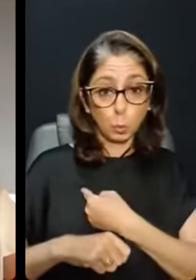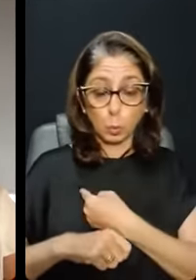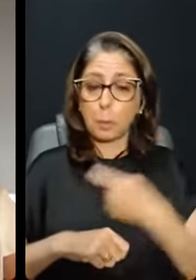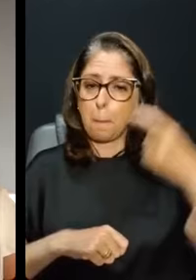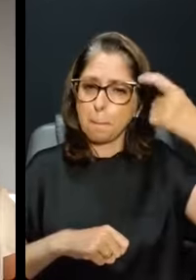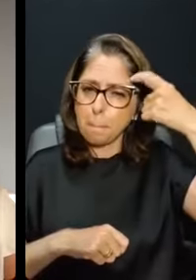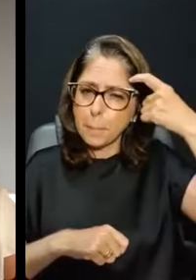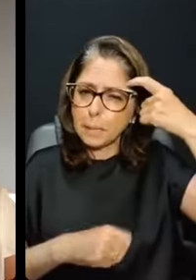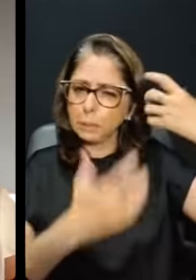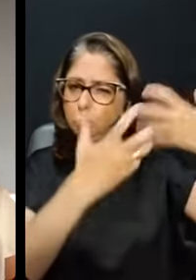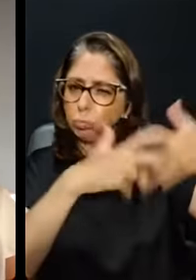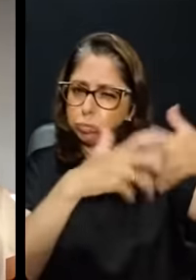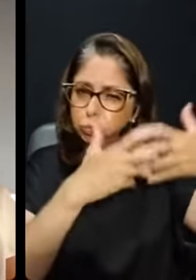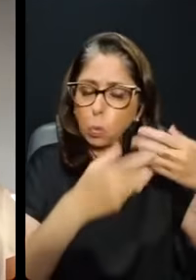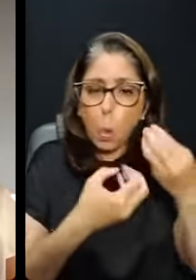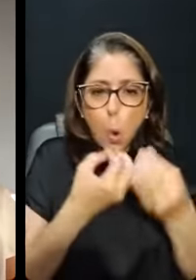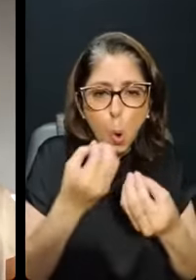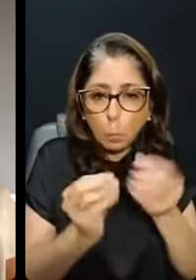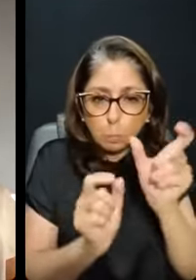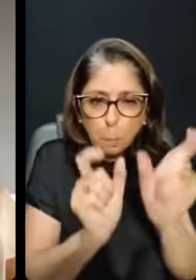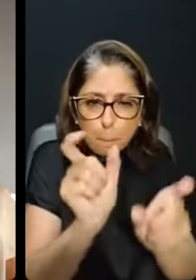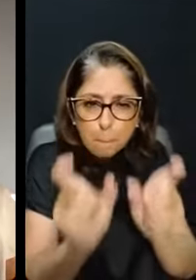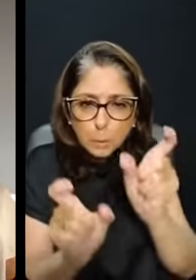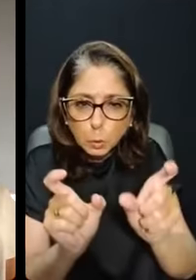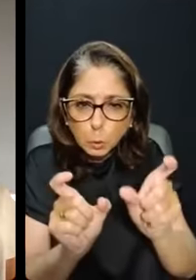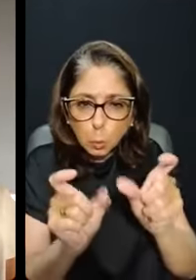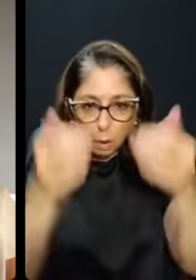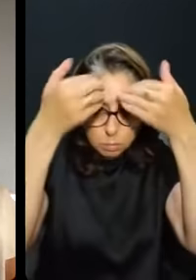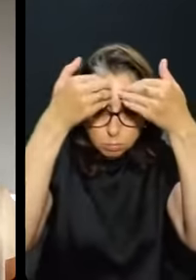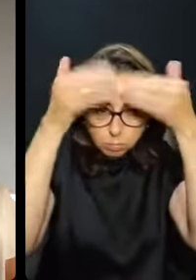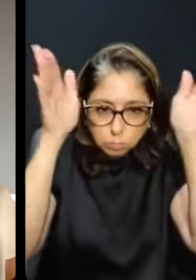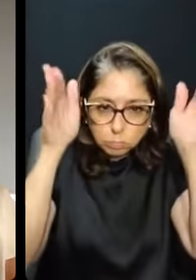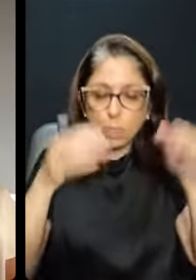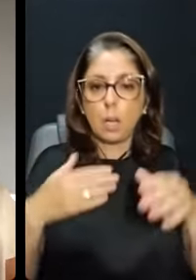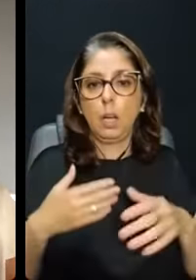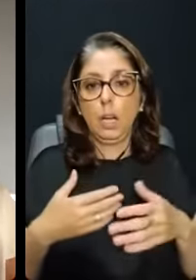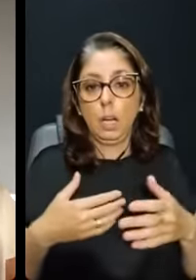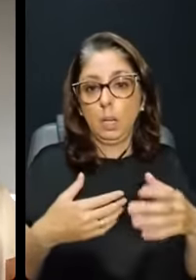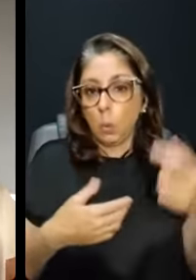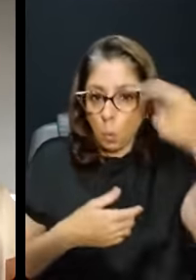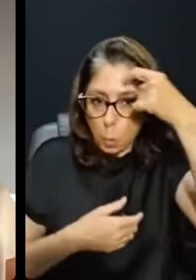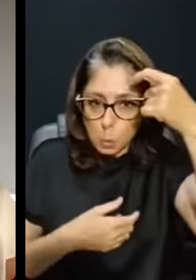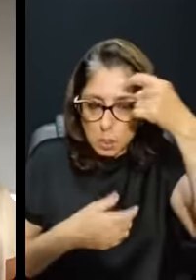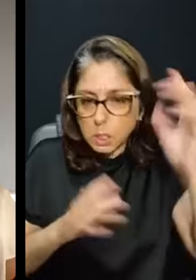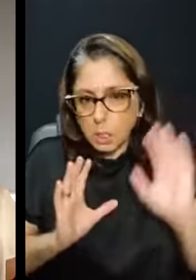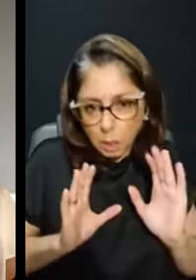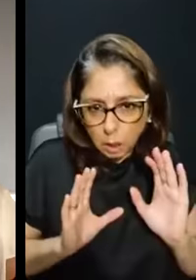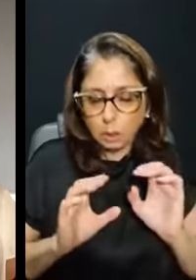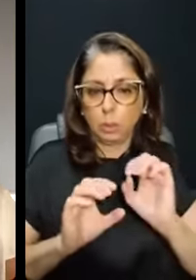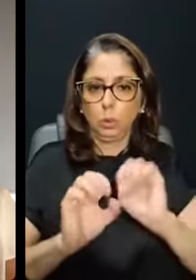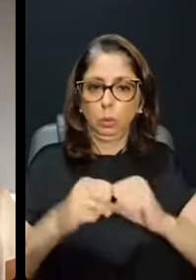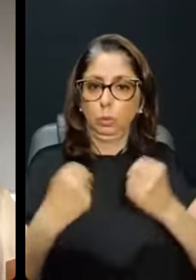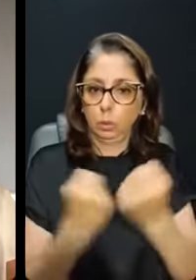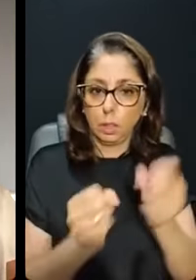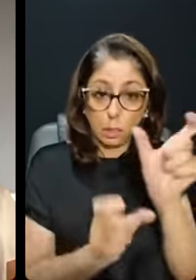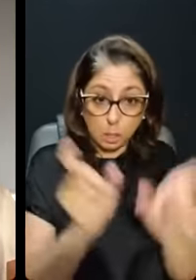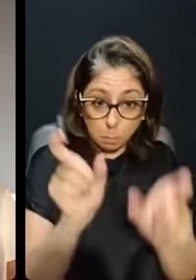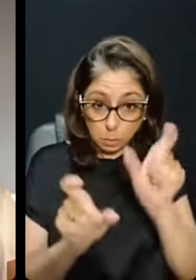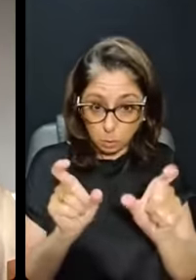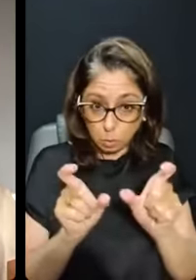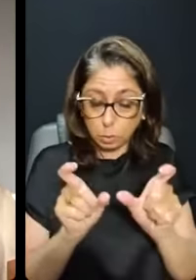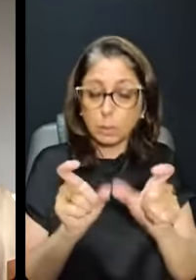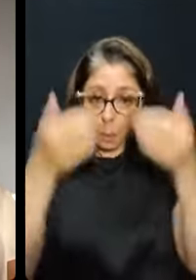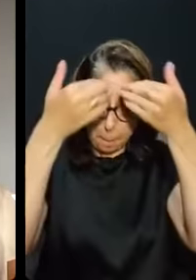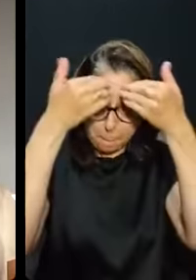uma sociedade mais inclusiva, a gente está oferecendo também soluções, né, para todo mundo. Então, acho que é